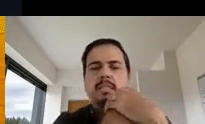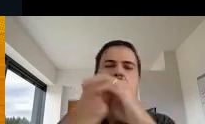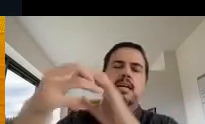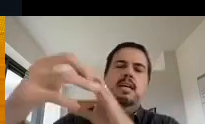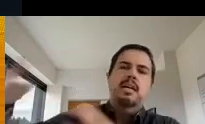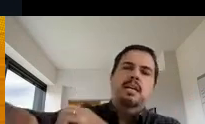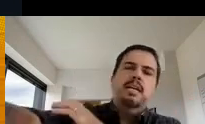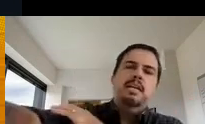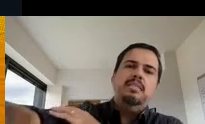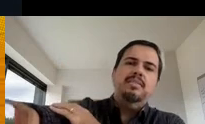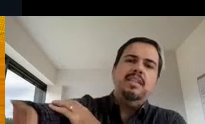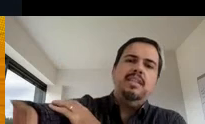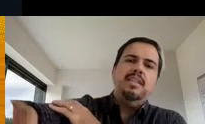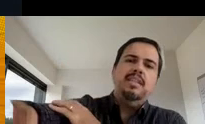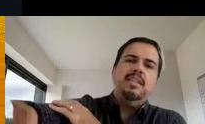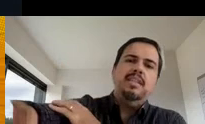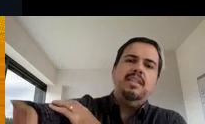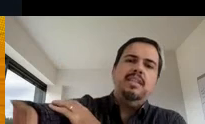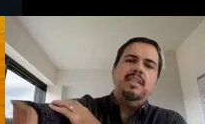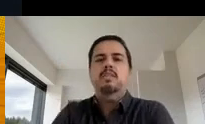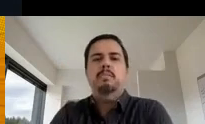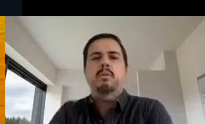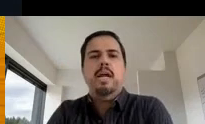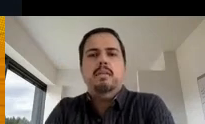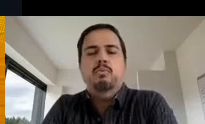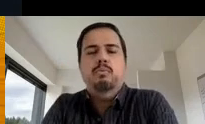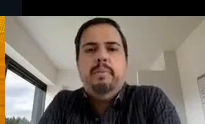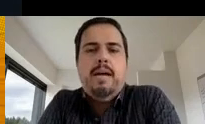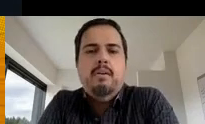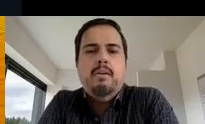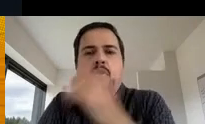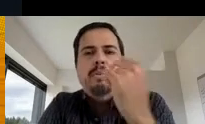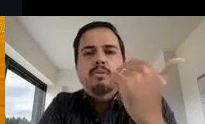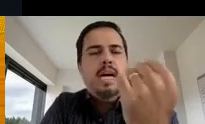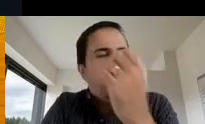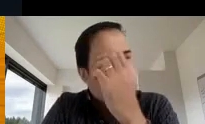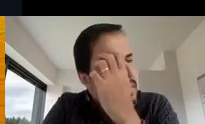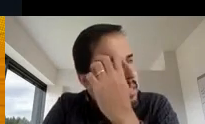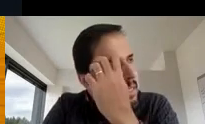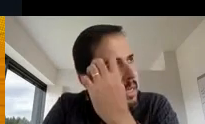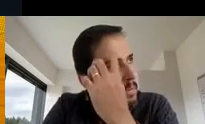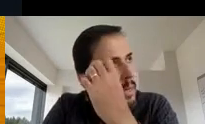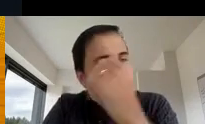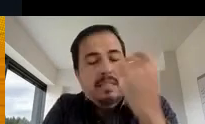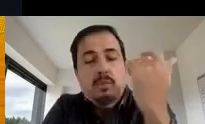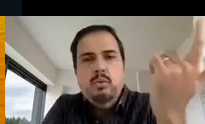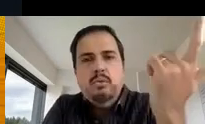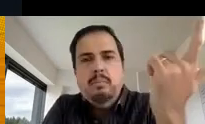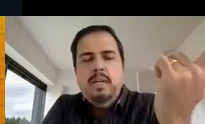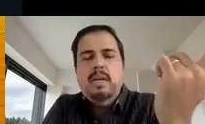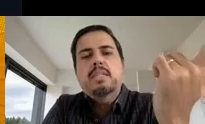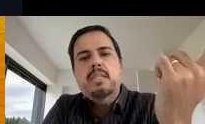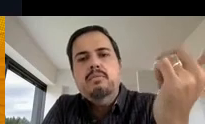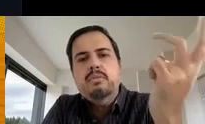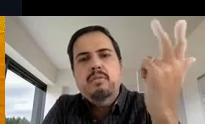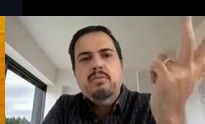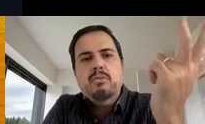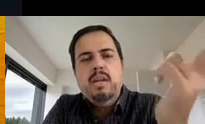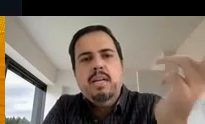funcionais digitais, eles, na verdade, são um mercado inexplorado para compras online, para uso